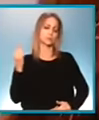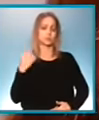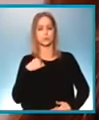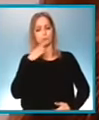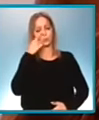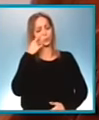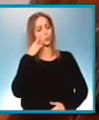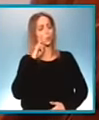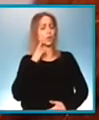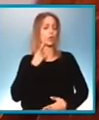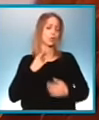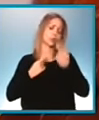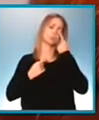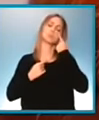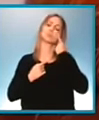Chorai,